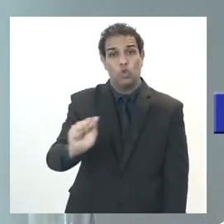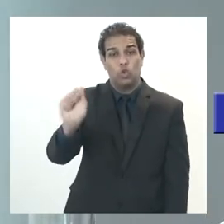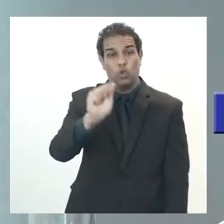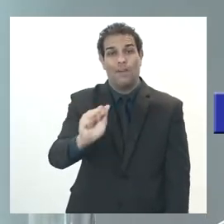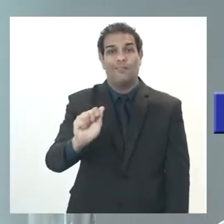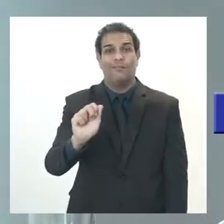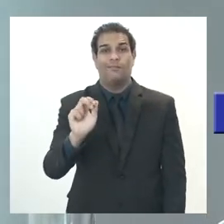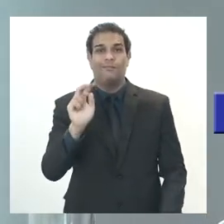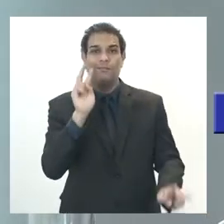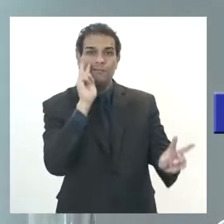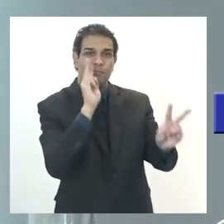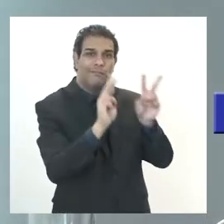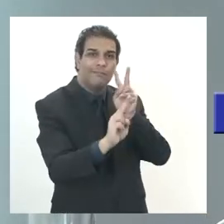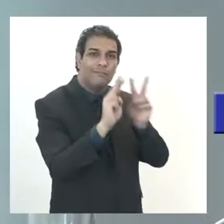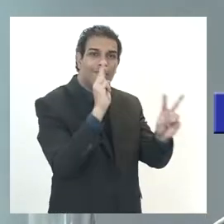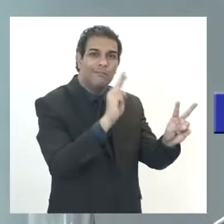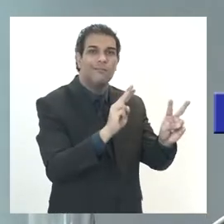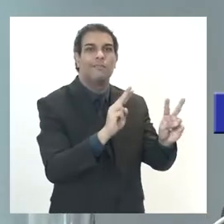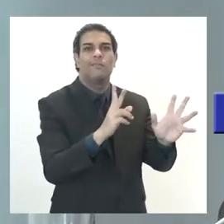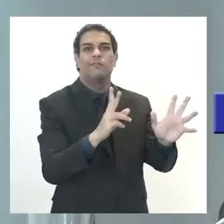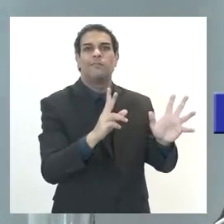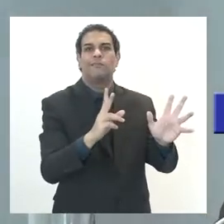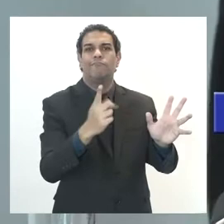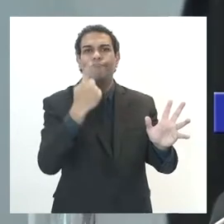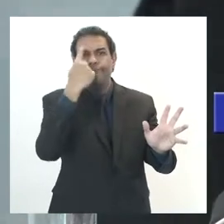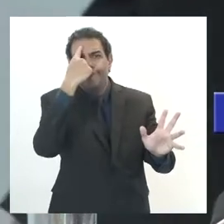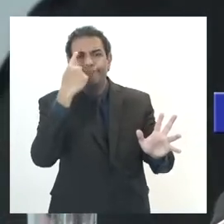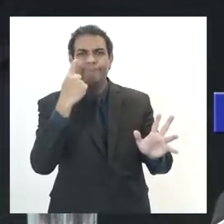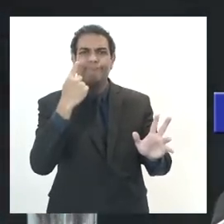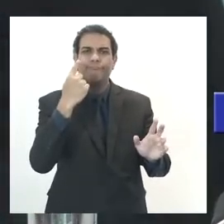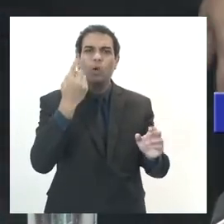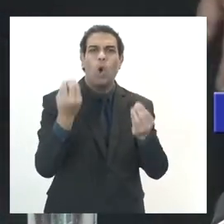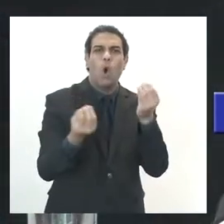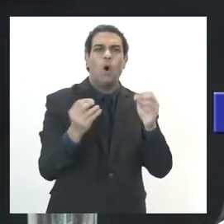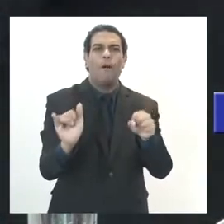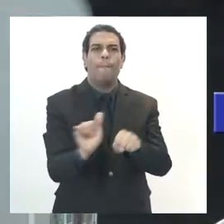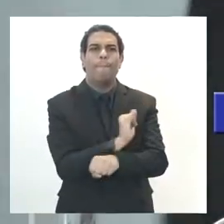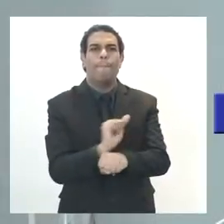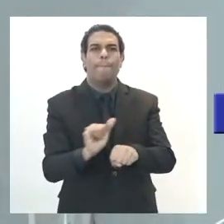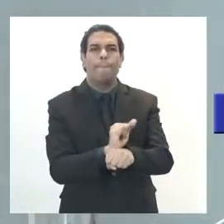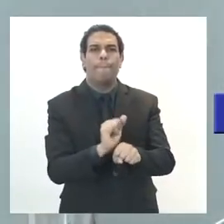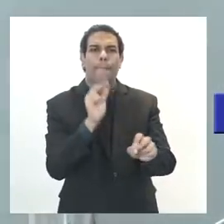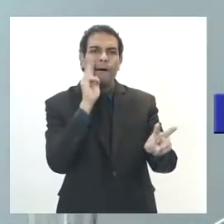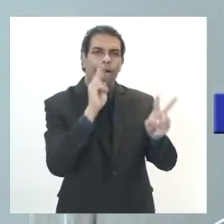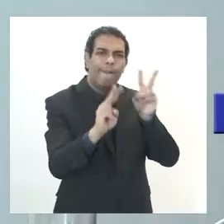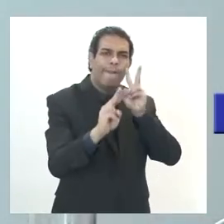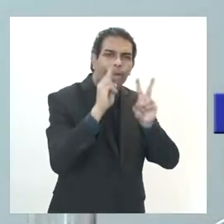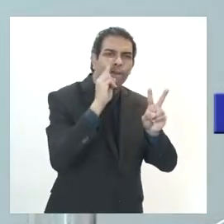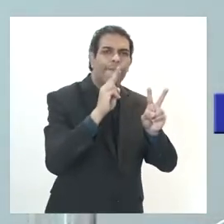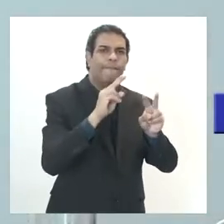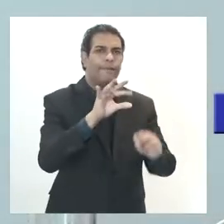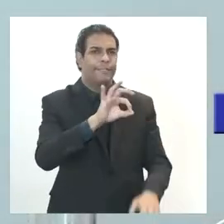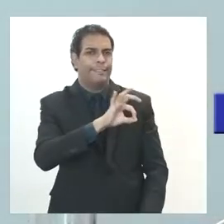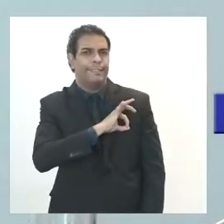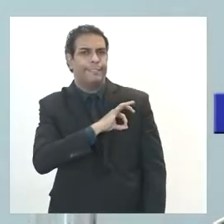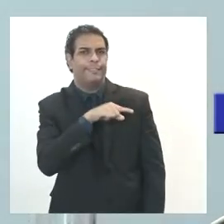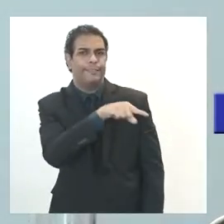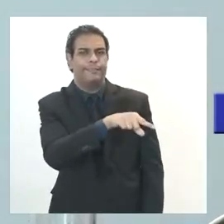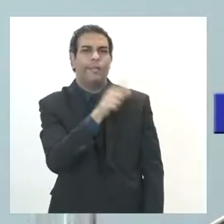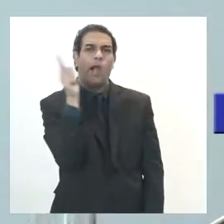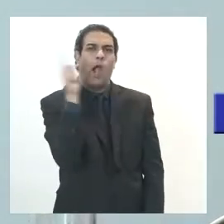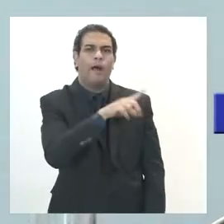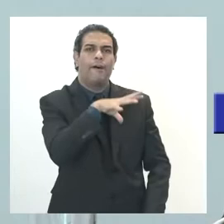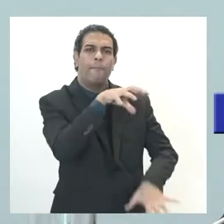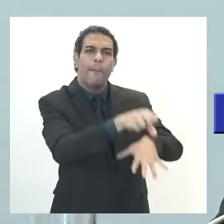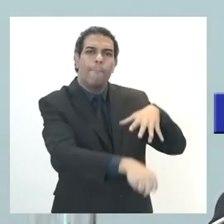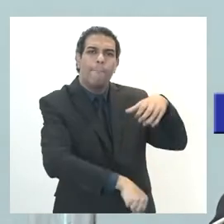um é usar inteligência e pessoalmente um praça né se levantar em busca dos direitos